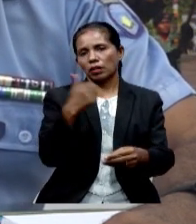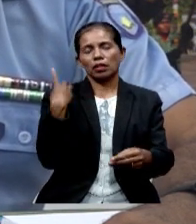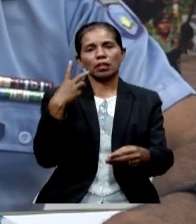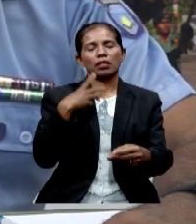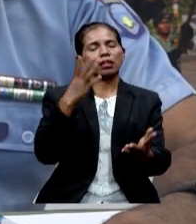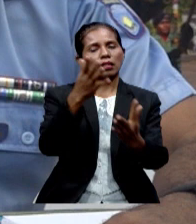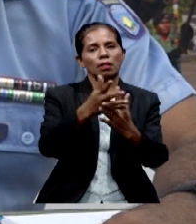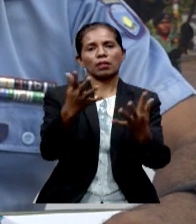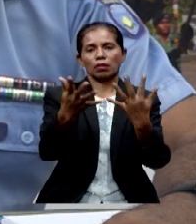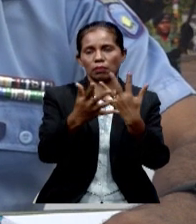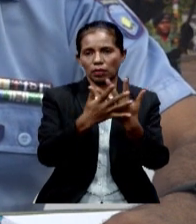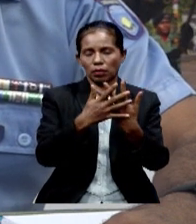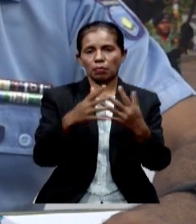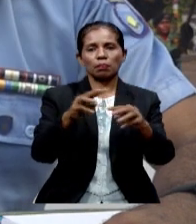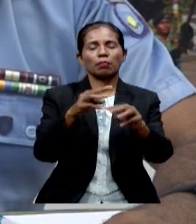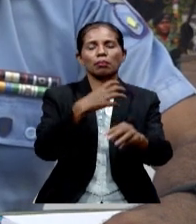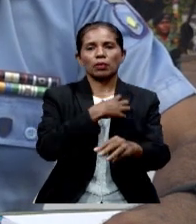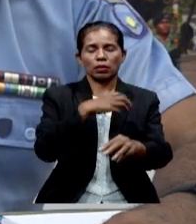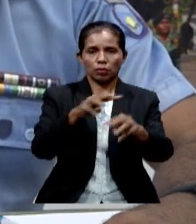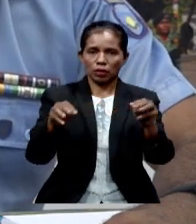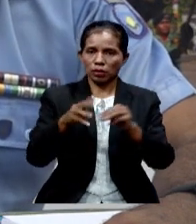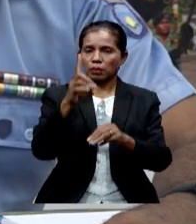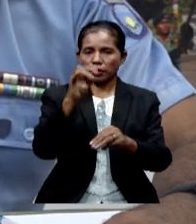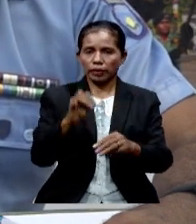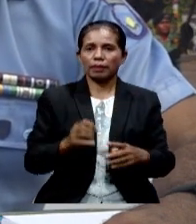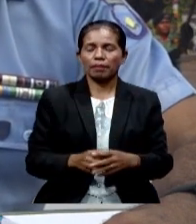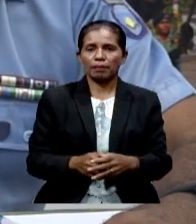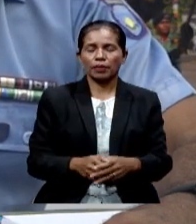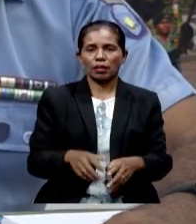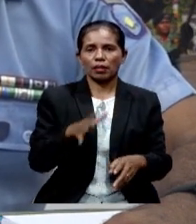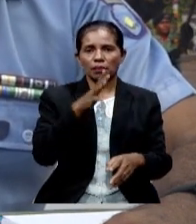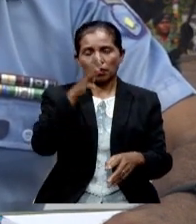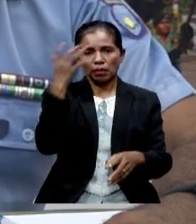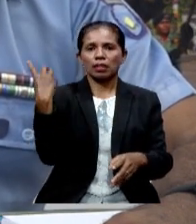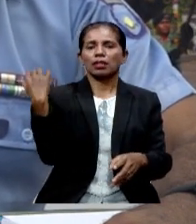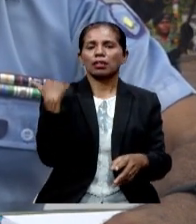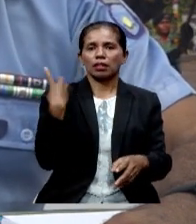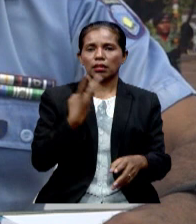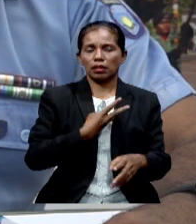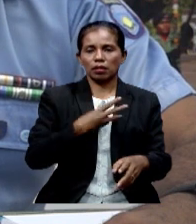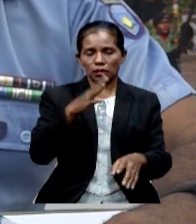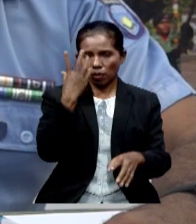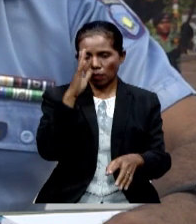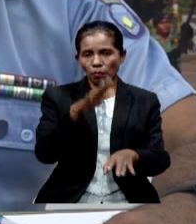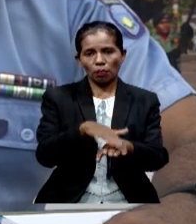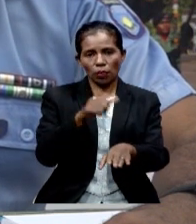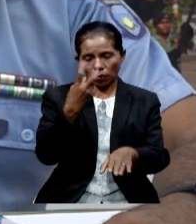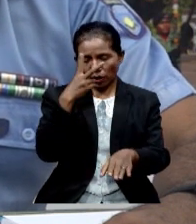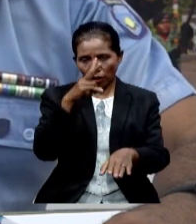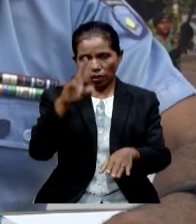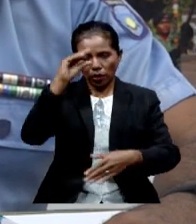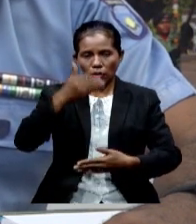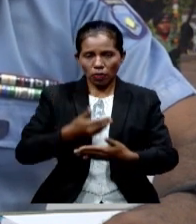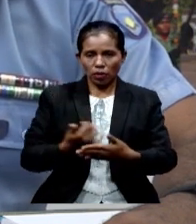sela polícia município de Linha. Possibilidade ina naman serita se bolo para bela atenção ba ni oansira, livre